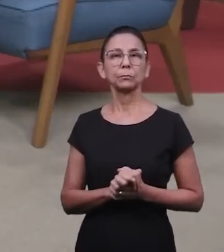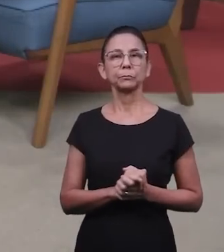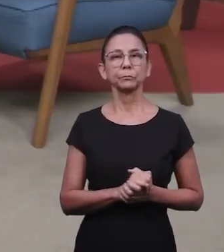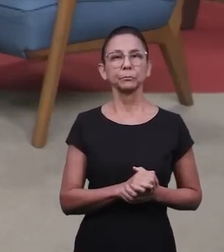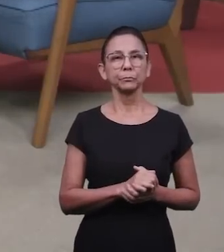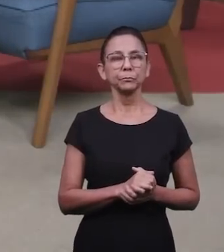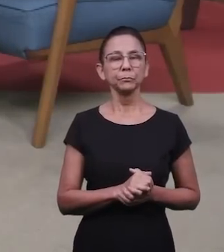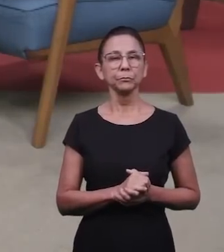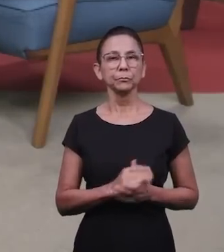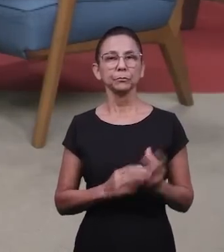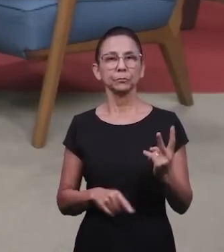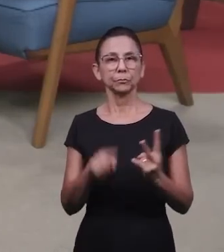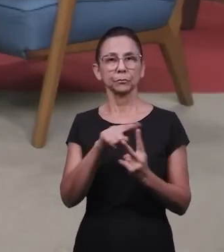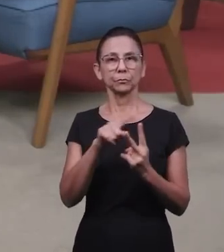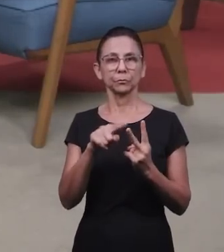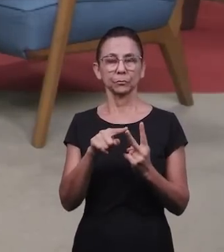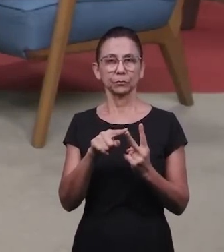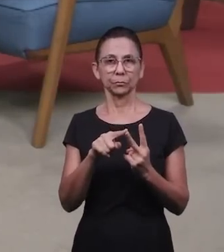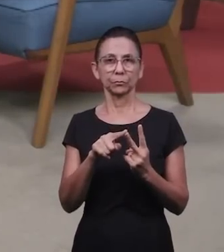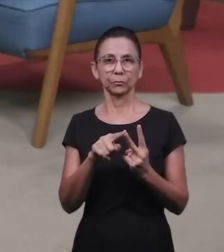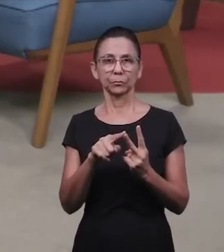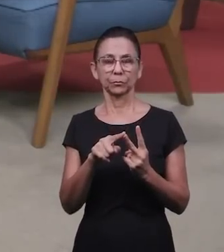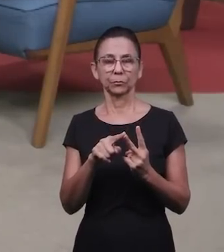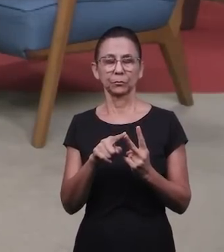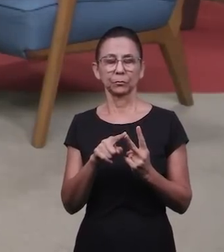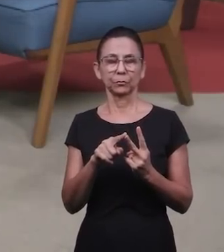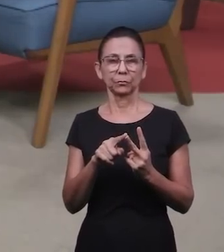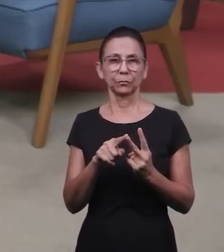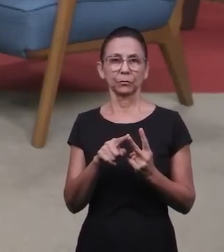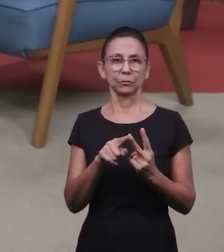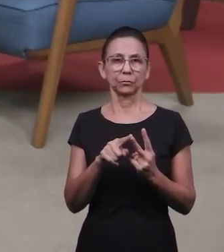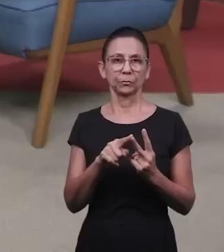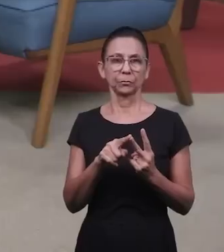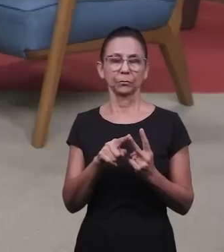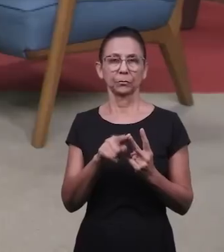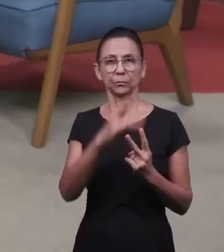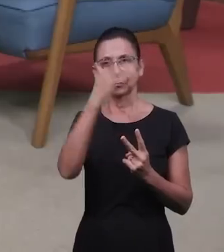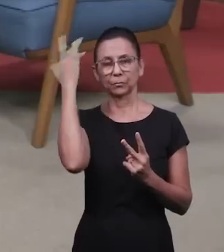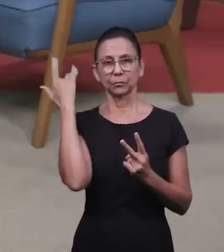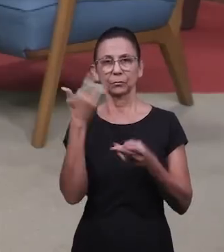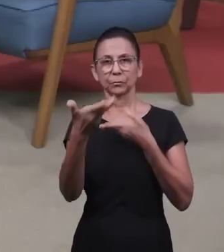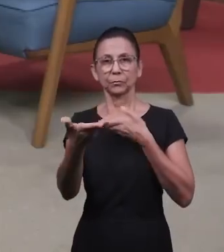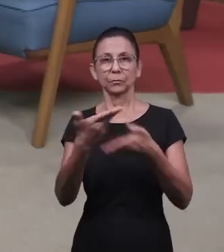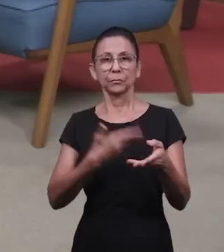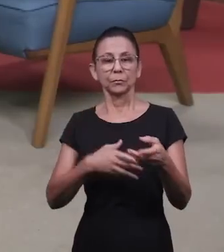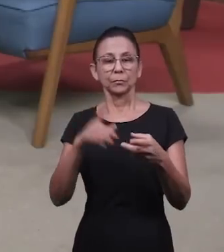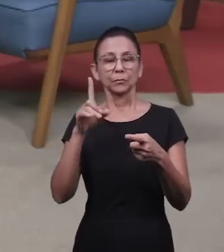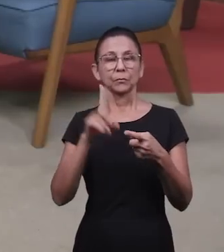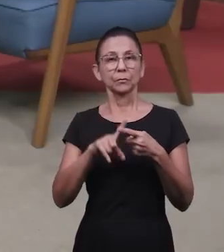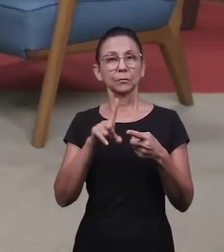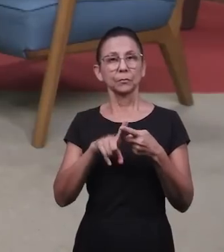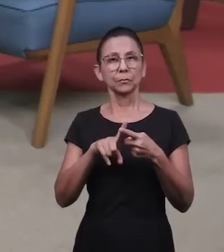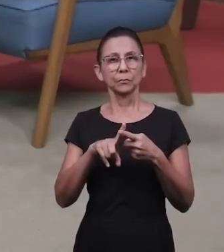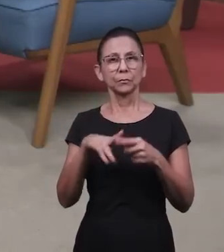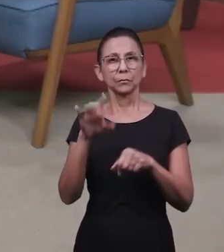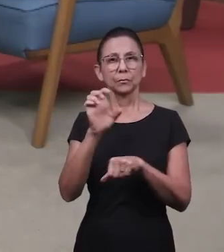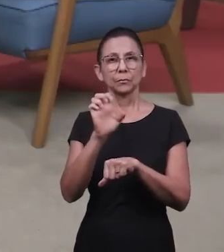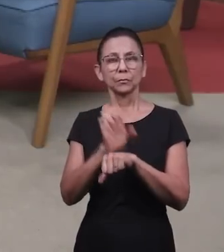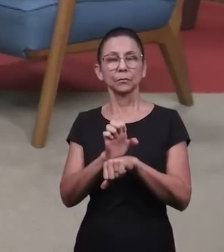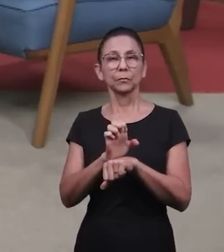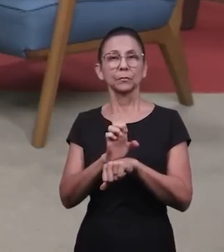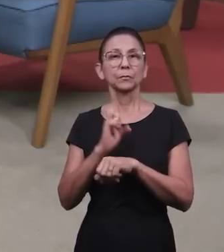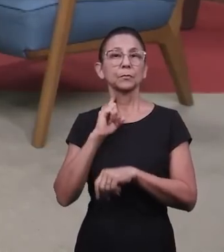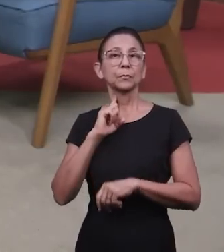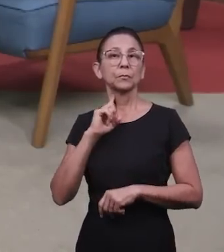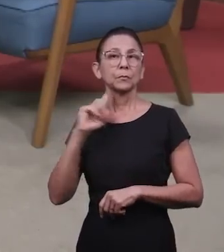duas participações, e os companheiros aqui podem ficar à vontade, inclusive, para fazer um comentário. A primeira vem de Nanuque, no